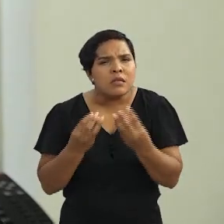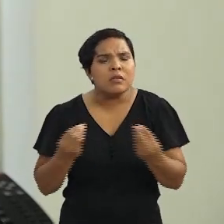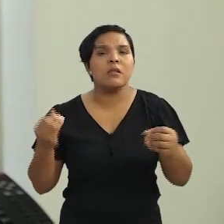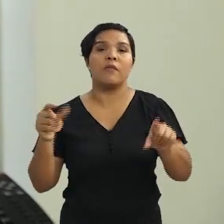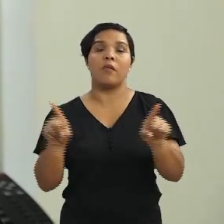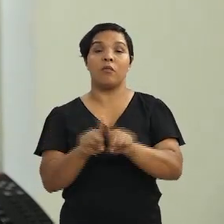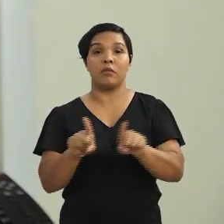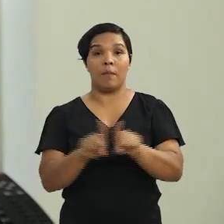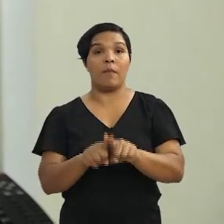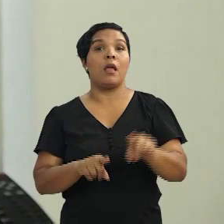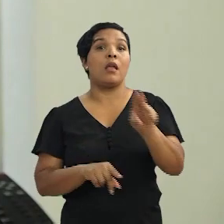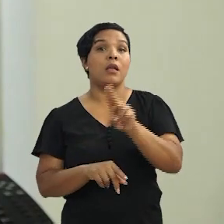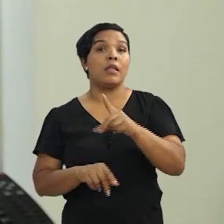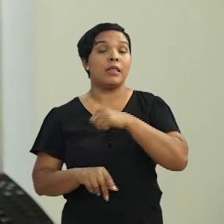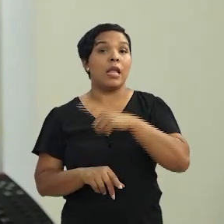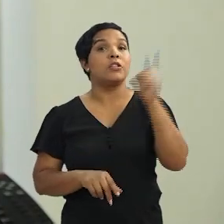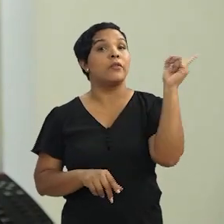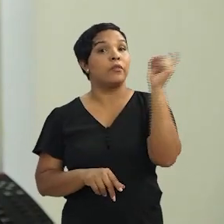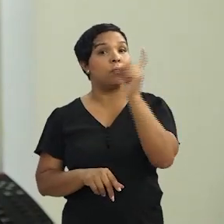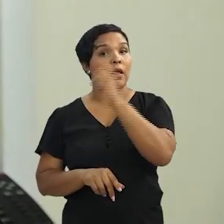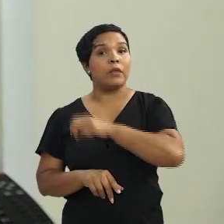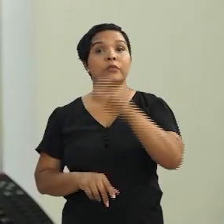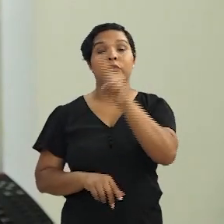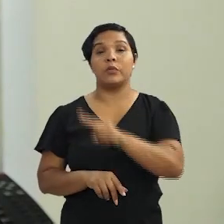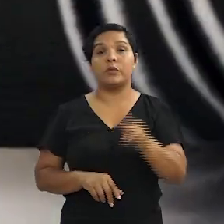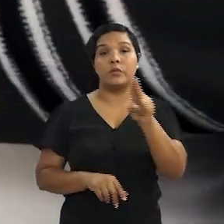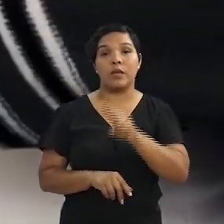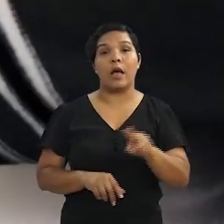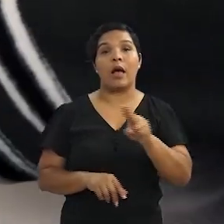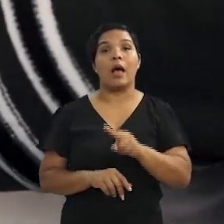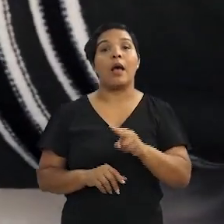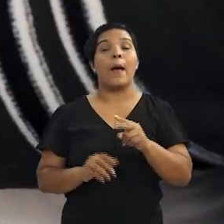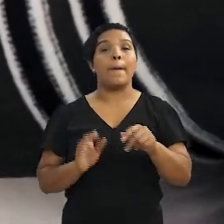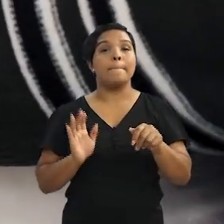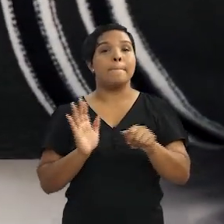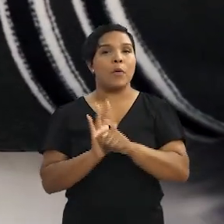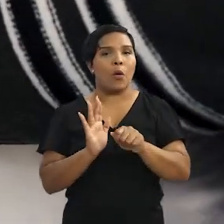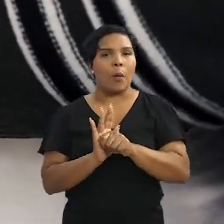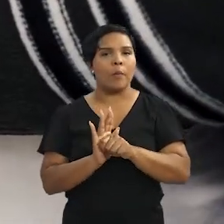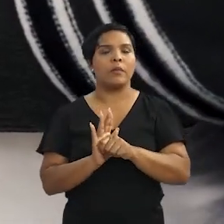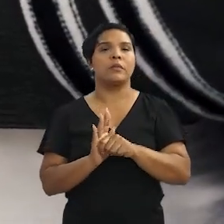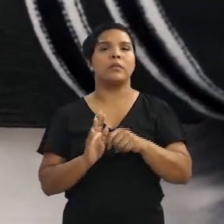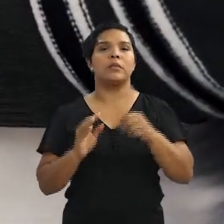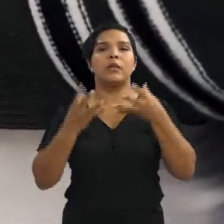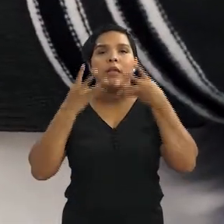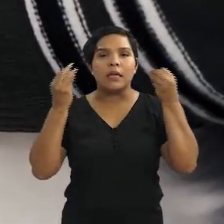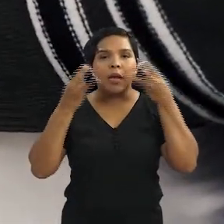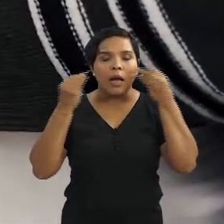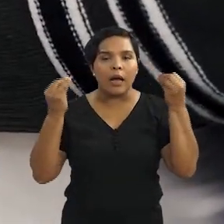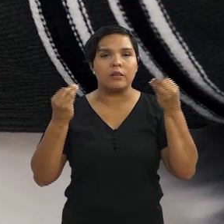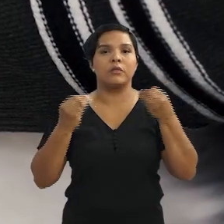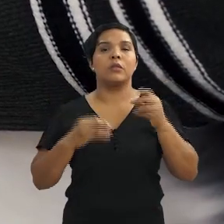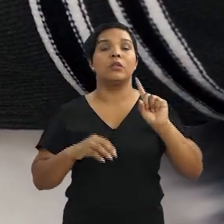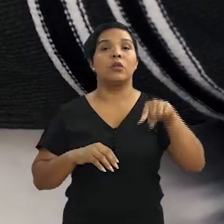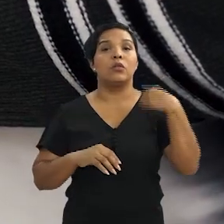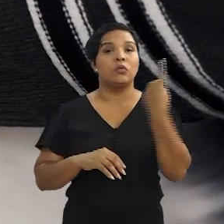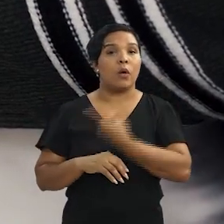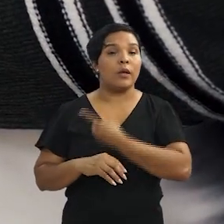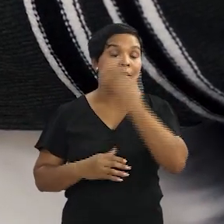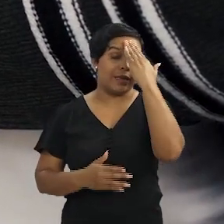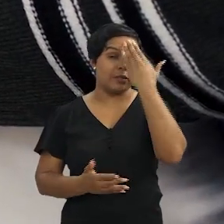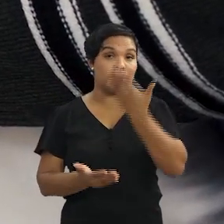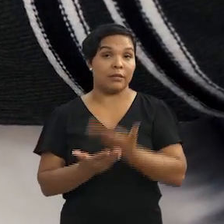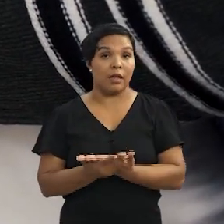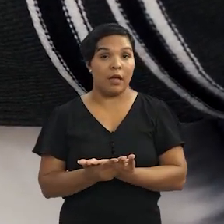bastante sensível. Nós temos grandes dificuldades de utilização de drogas em gatos, então